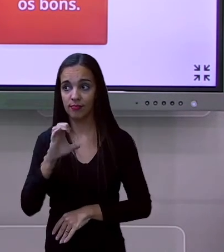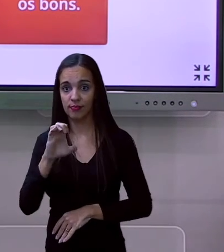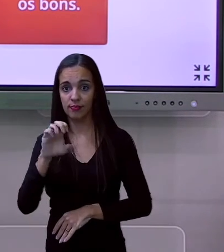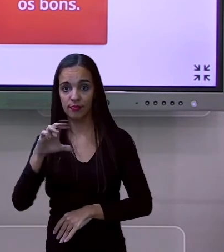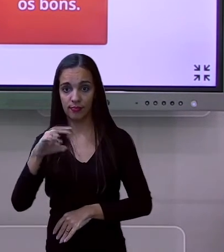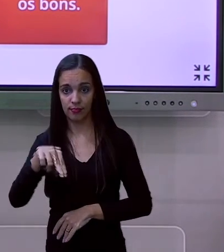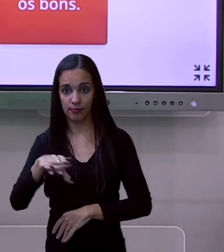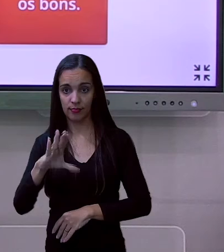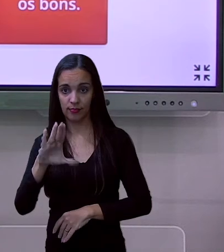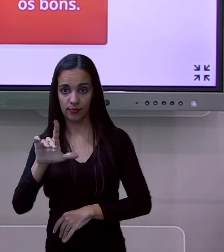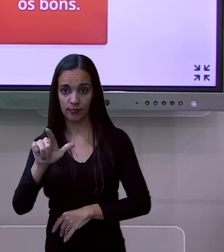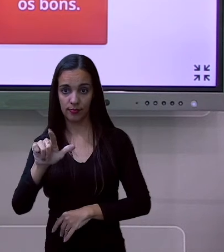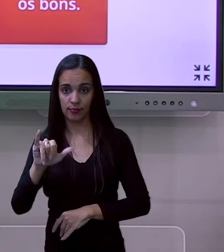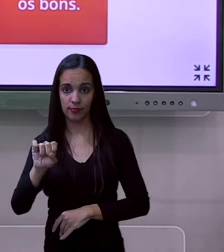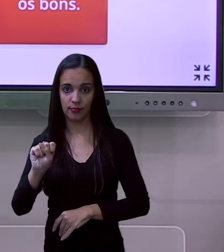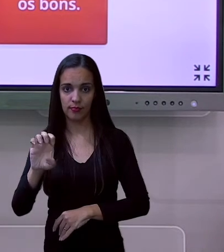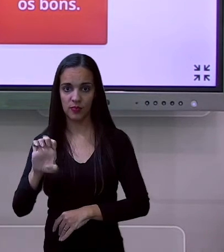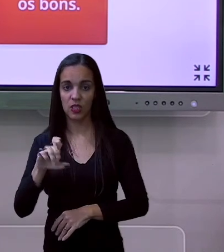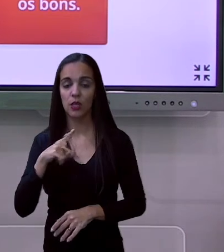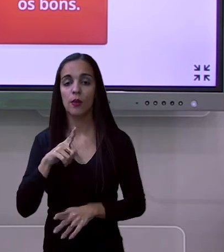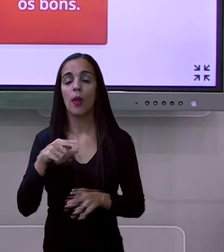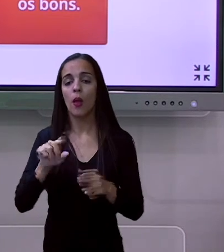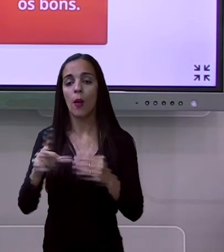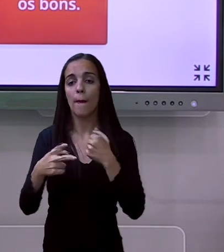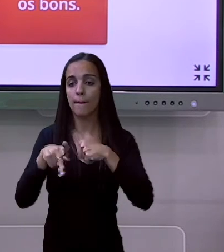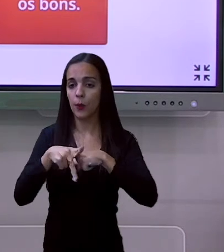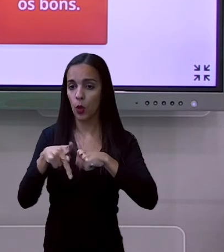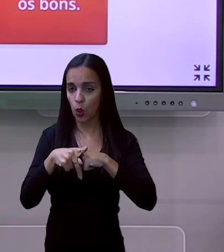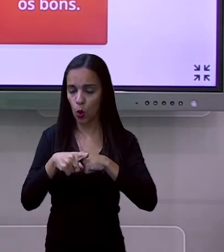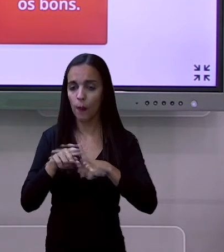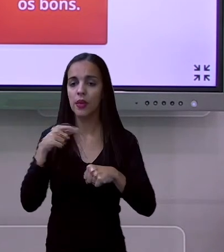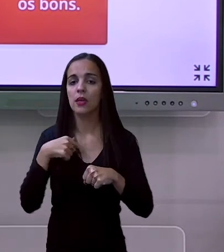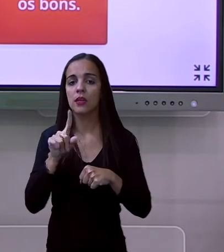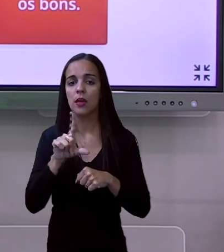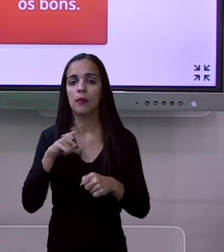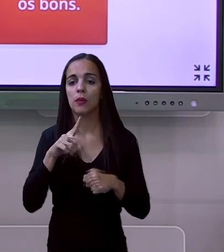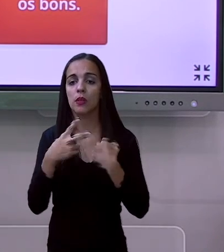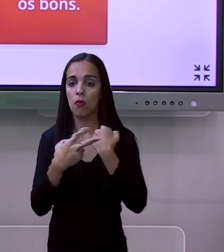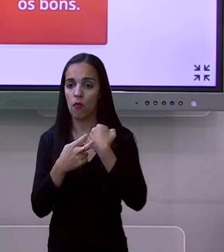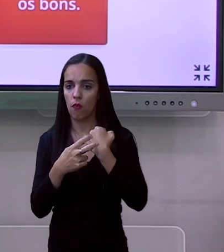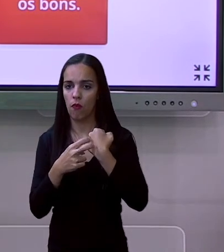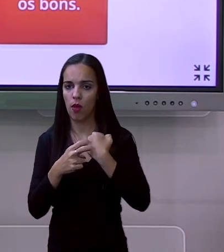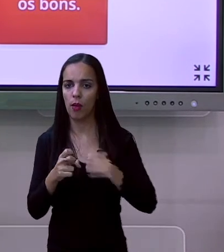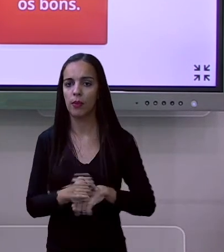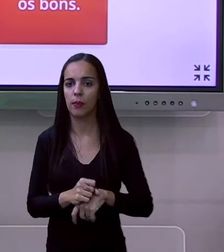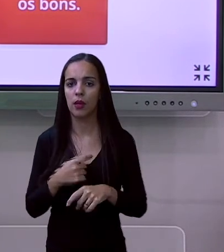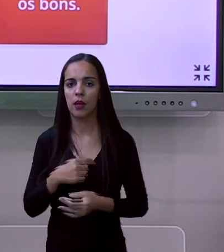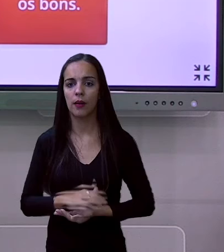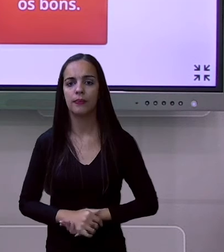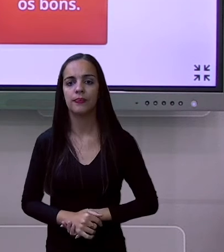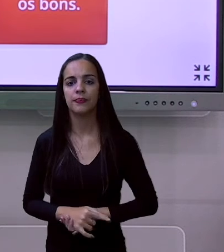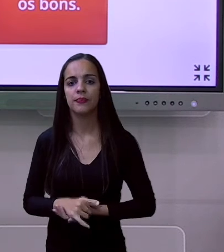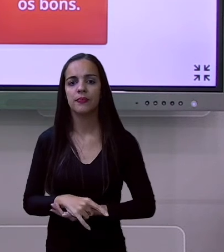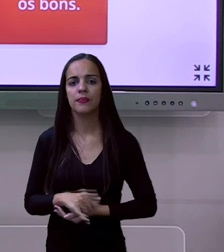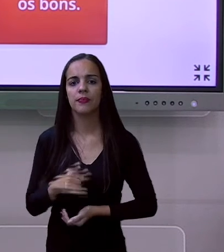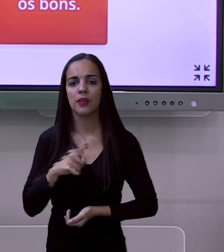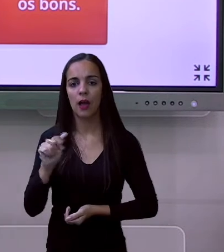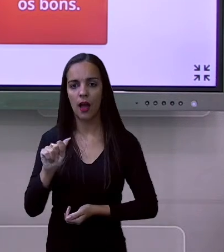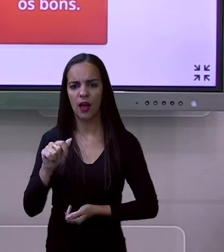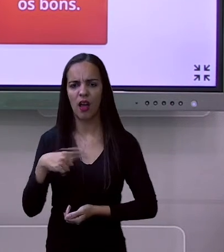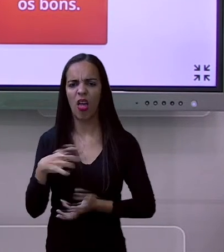da ênclise. O que é a ênclise? Pronome no final do verbo. Muito bem. Letra A.